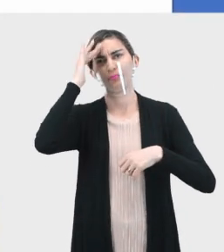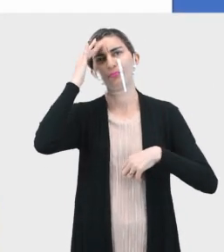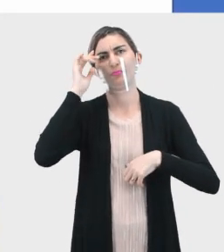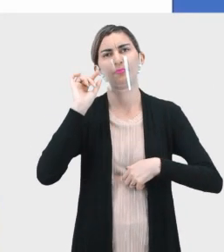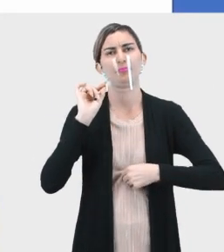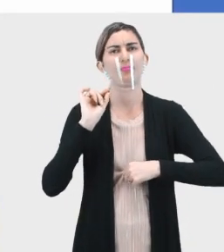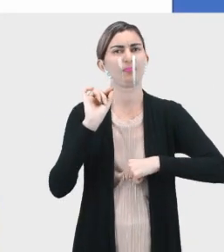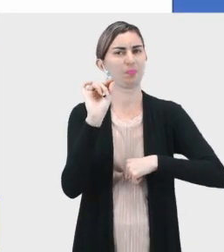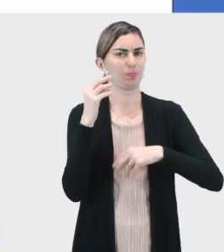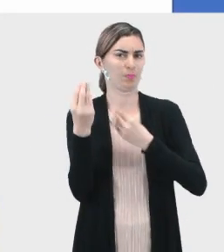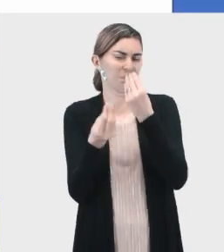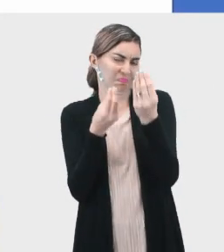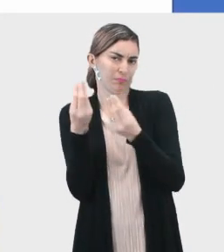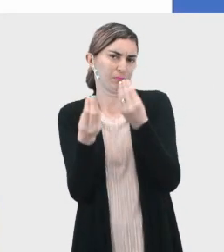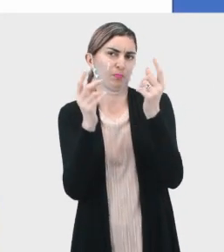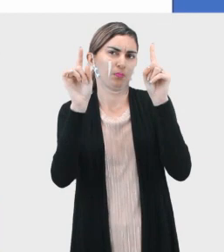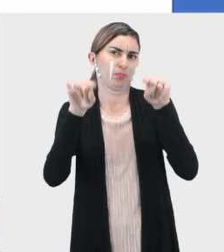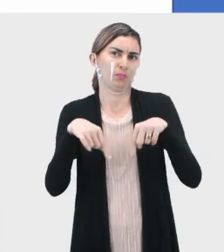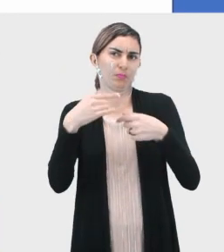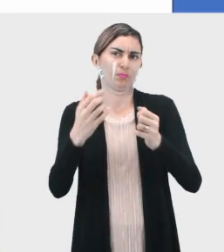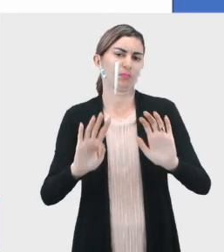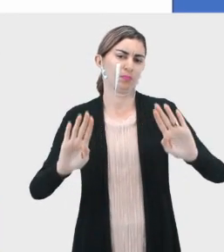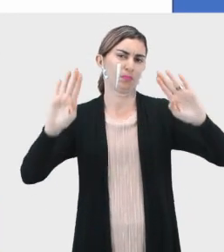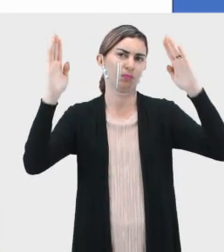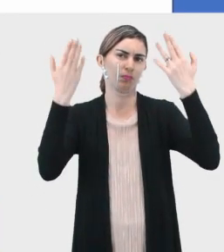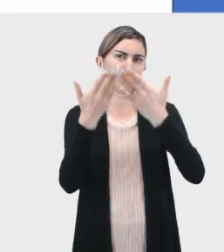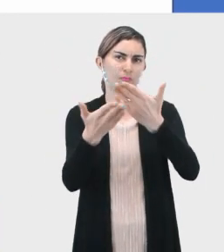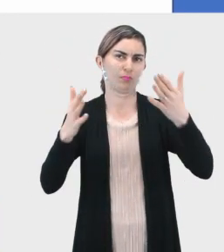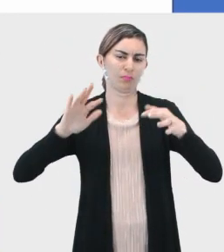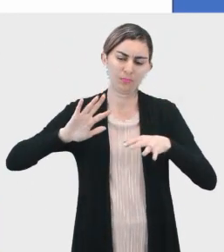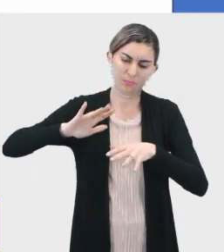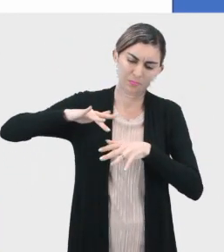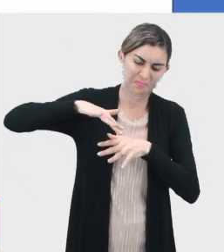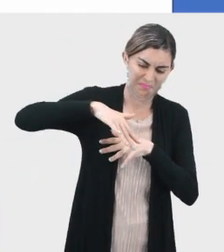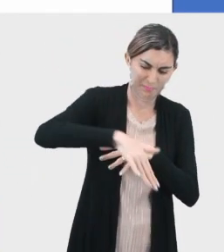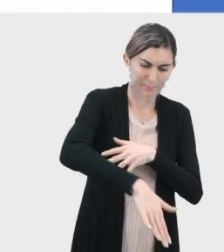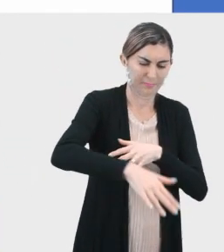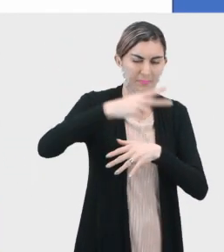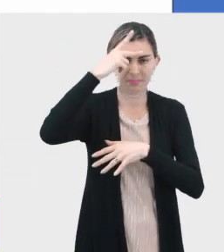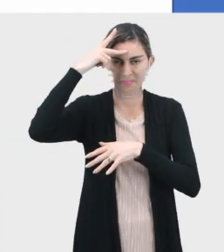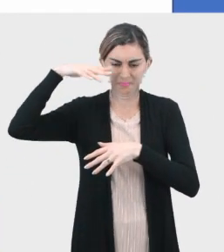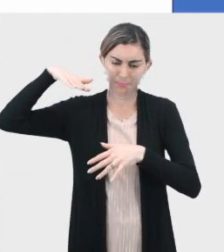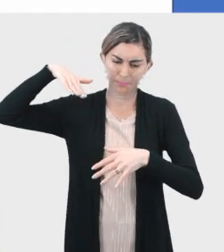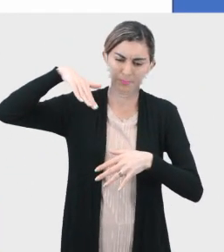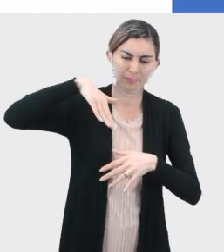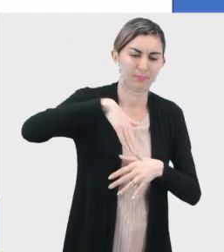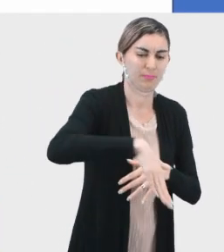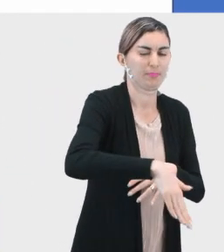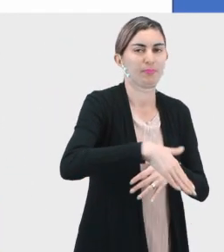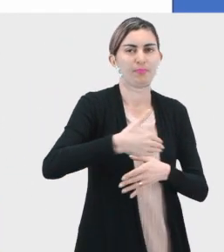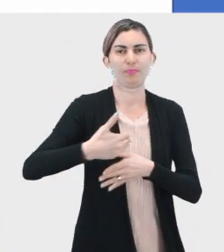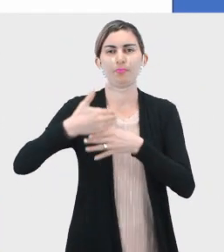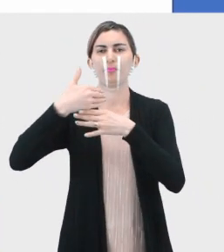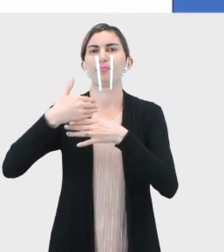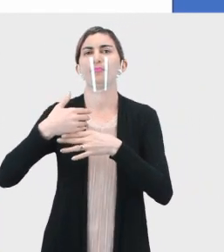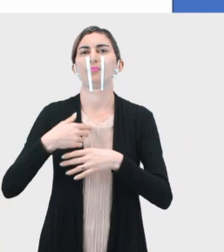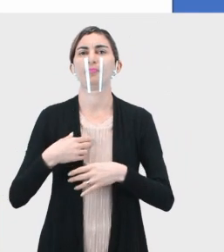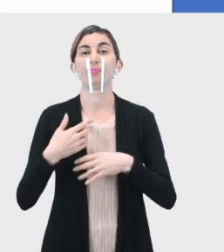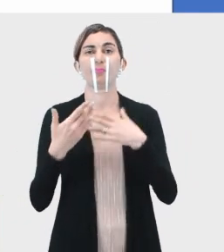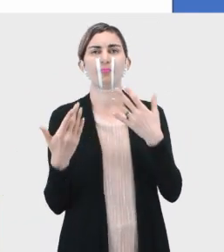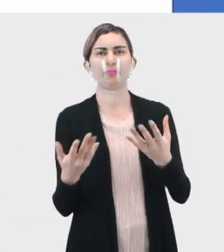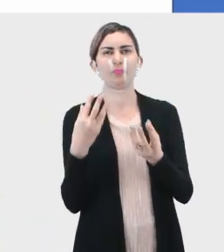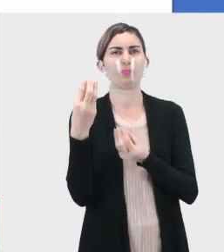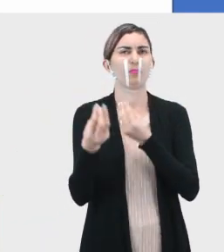a gente vai entender um pouquinho como é que é esse evento. Tá vendo essa ladeira aí, essa